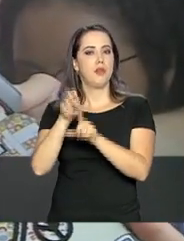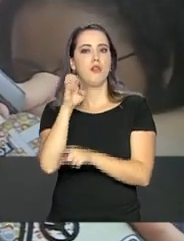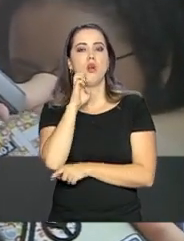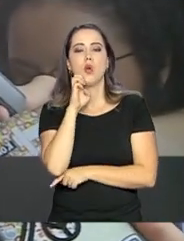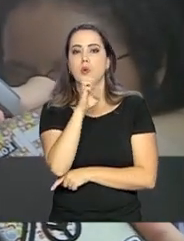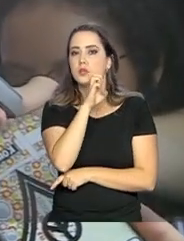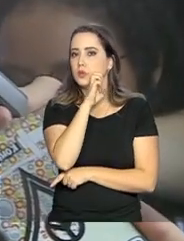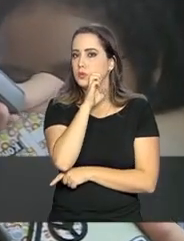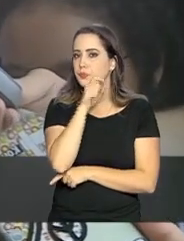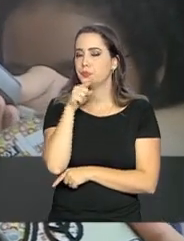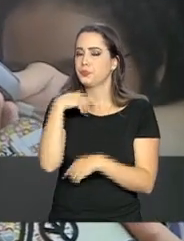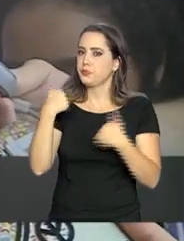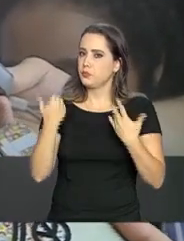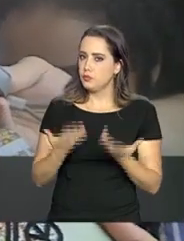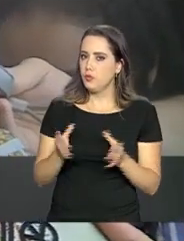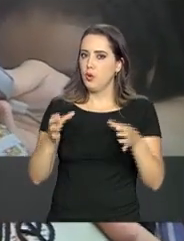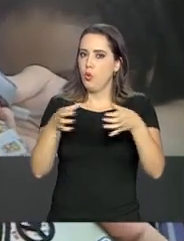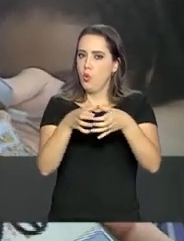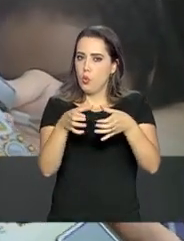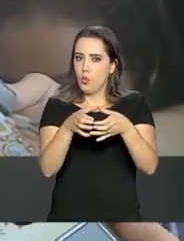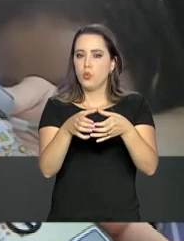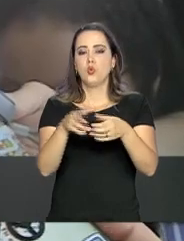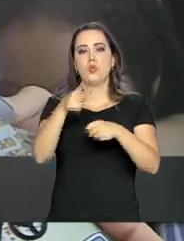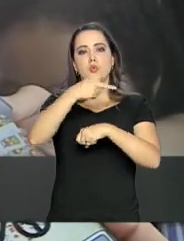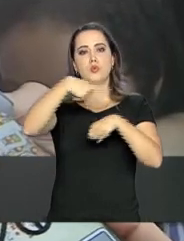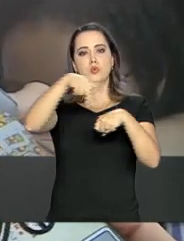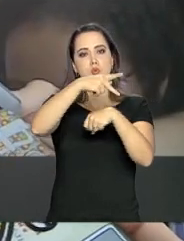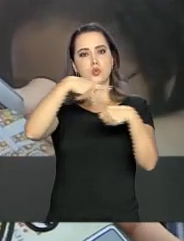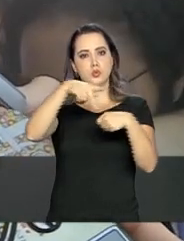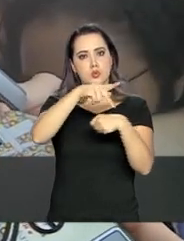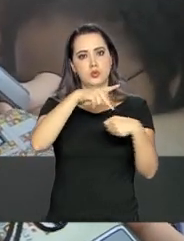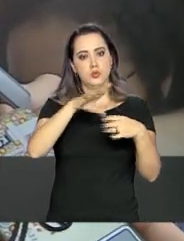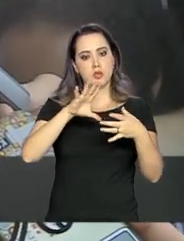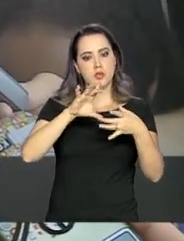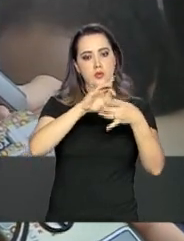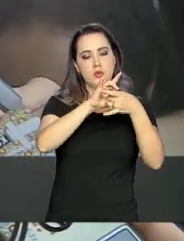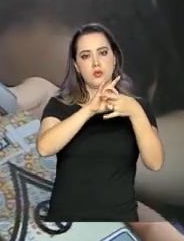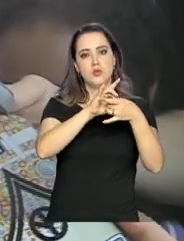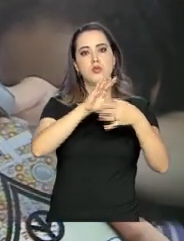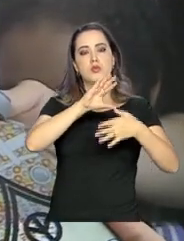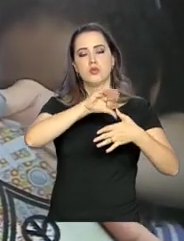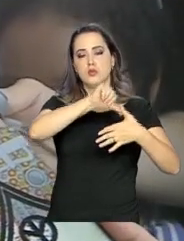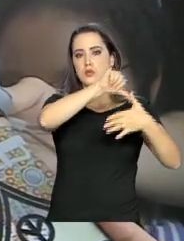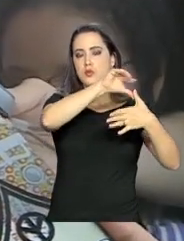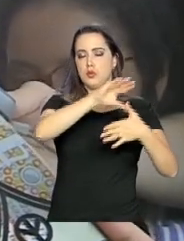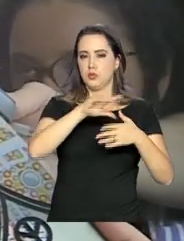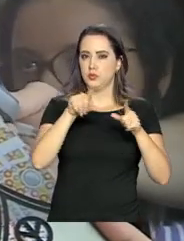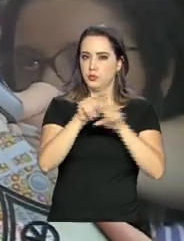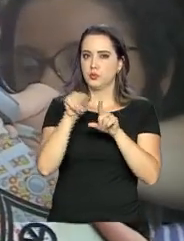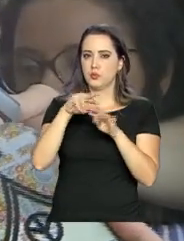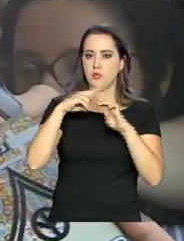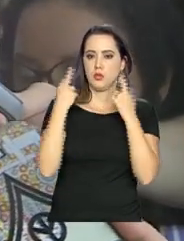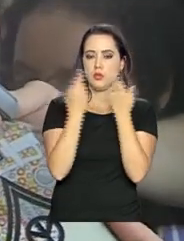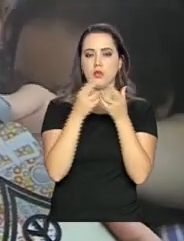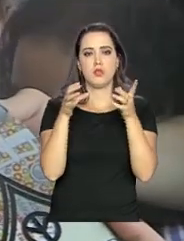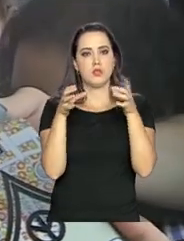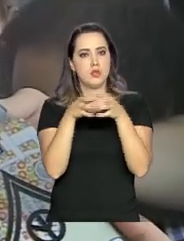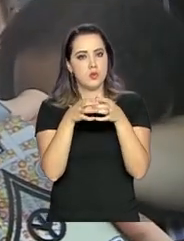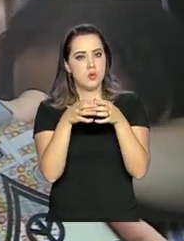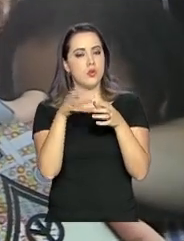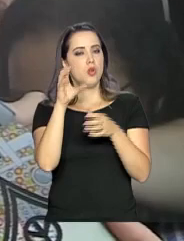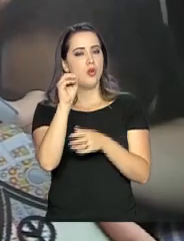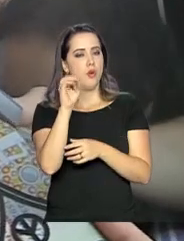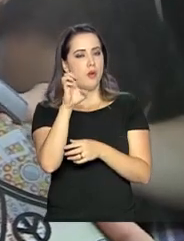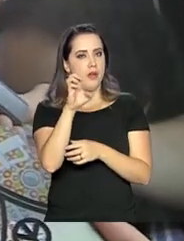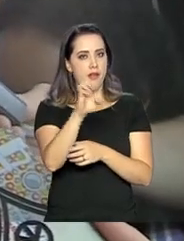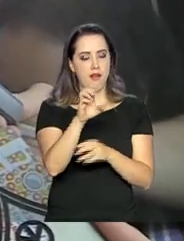isso mesmo, a Organização dos Estados Americanos, a OEA, ela está se reunindo em caráter